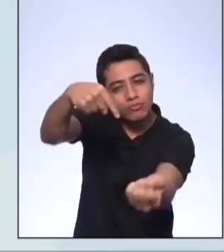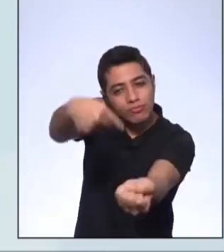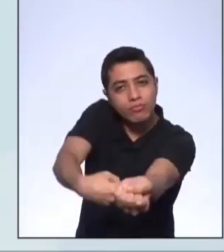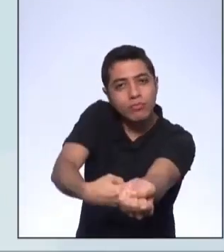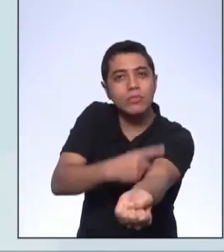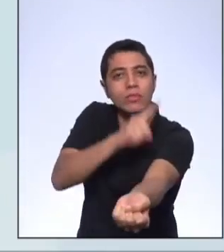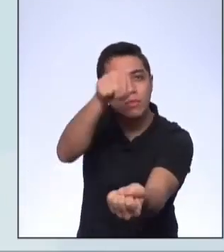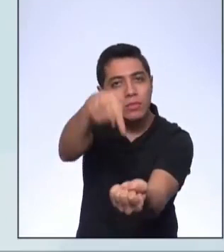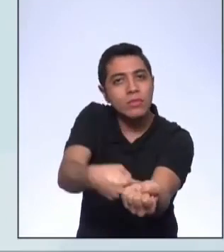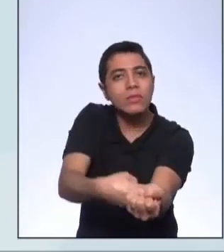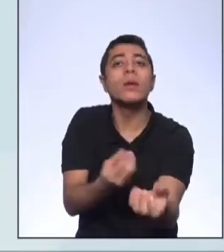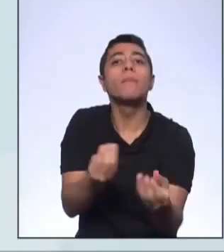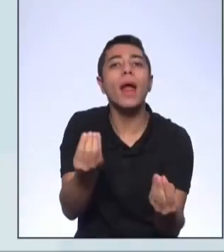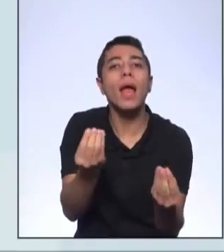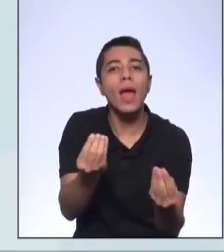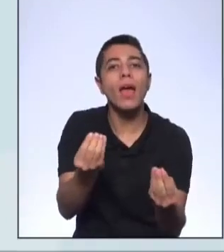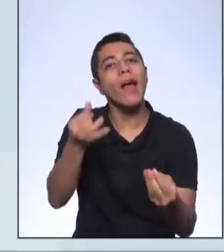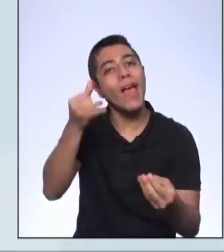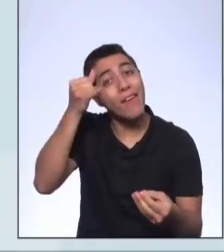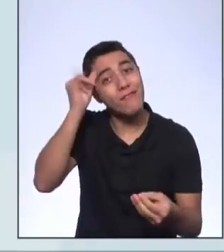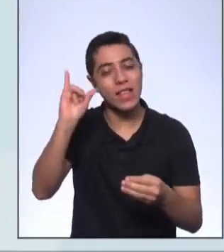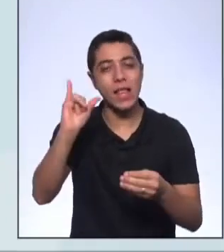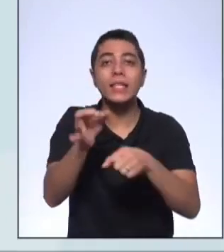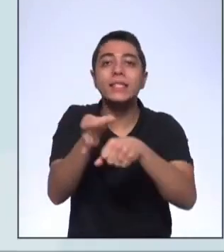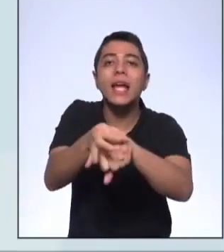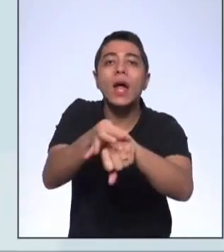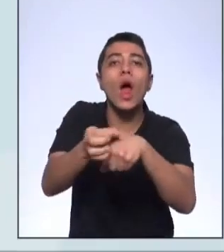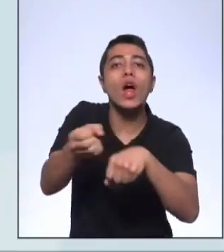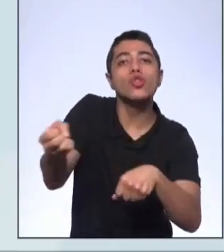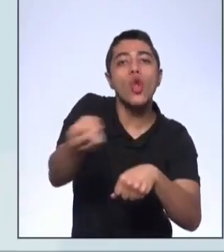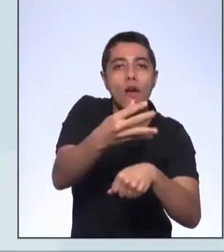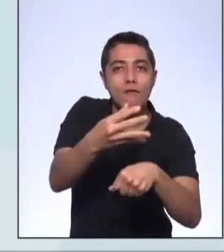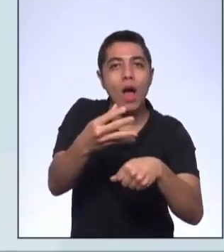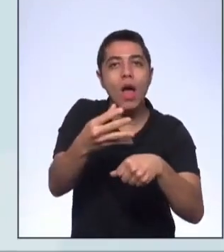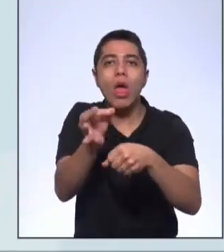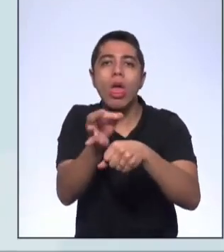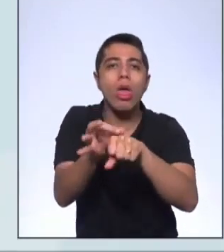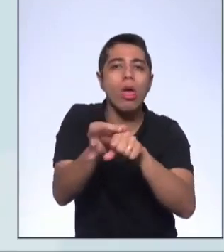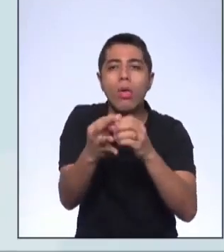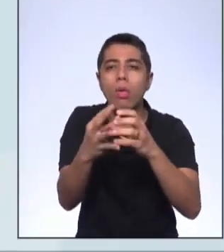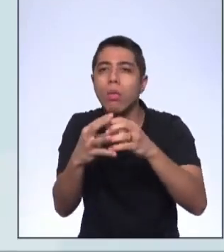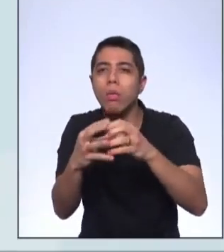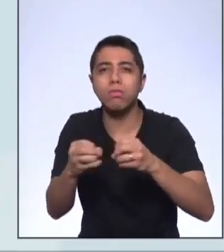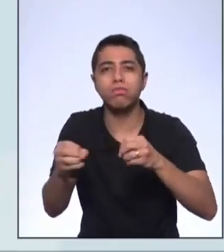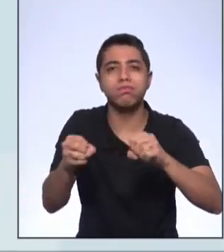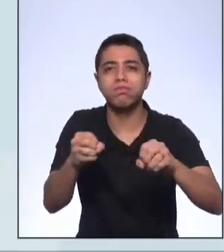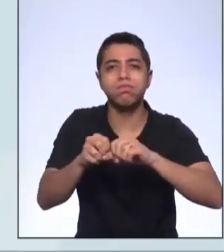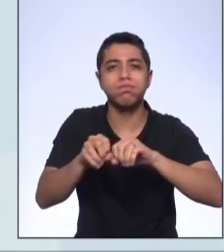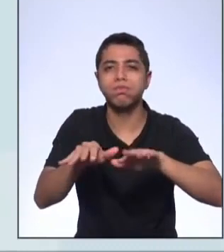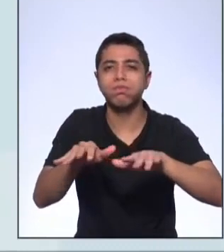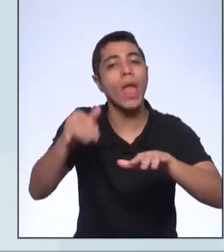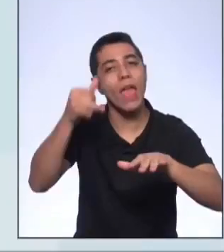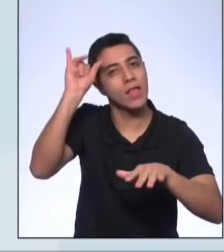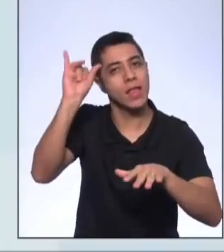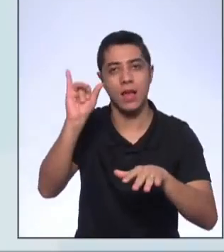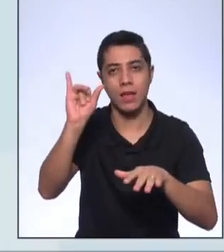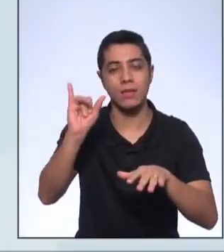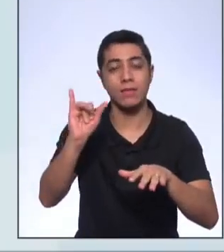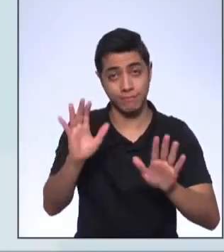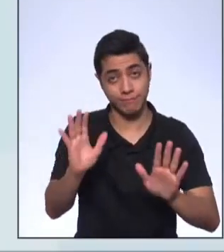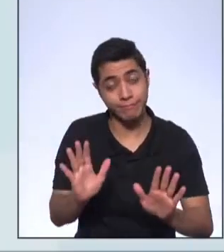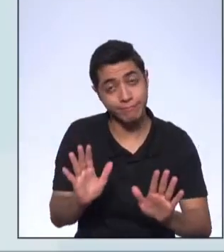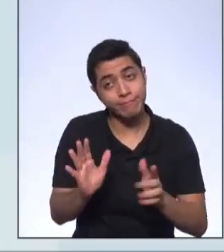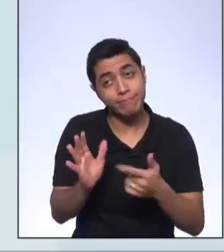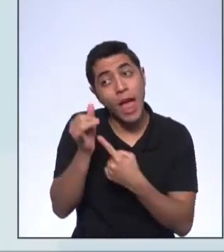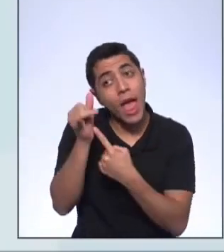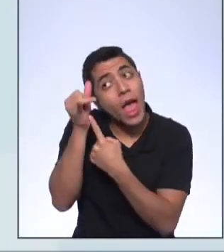celular responsável pela produção de novas células. Por isso, tanto células cancerosas quanto sadias são